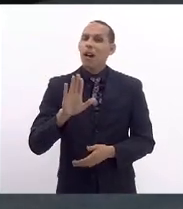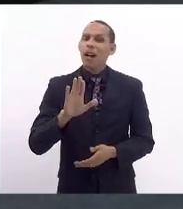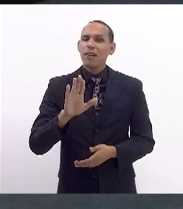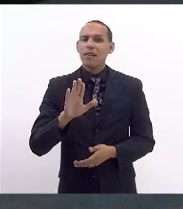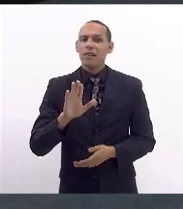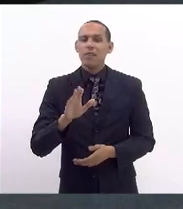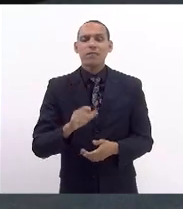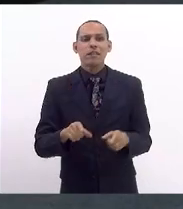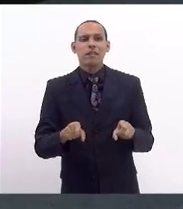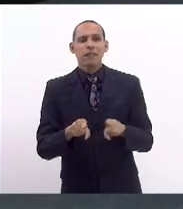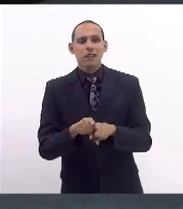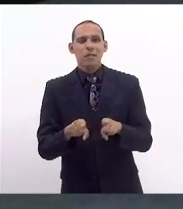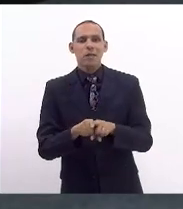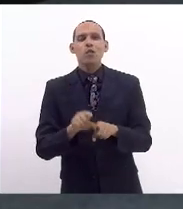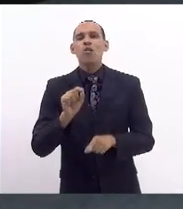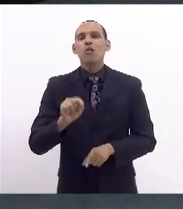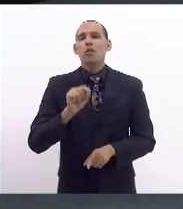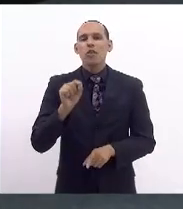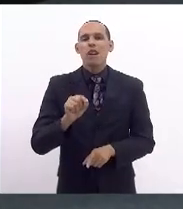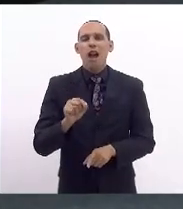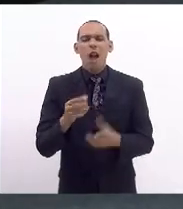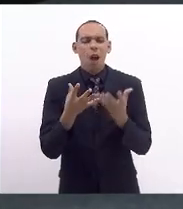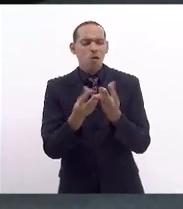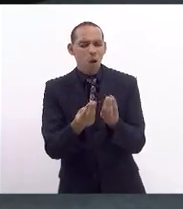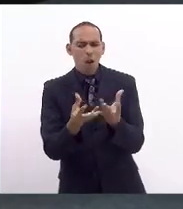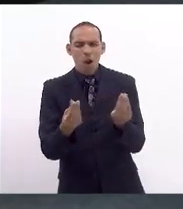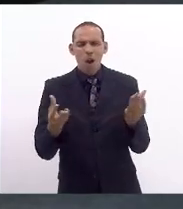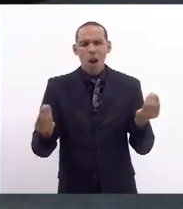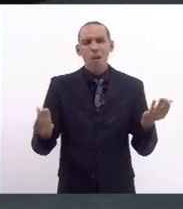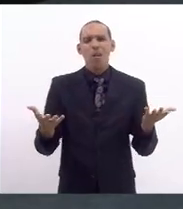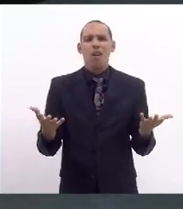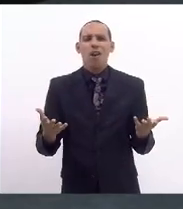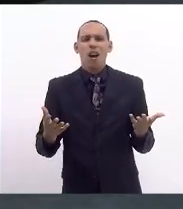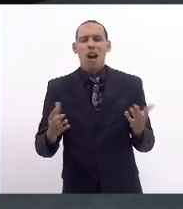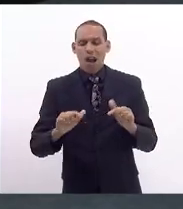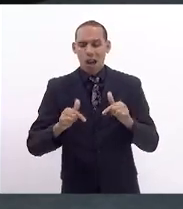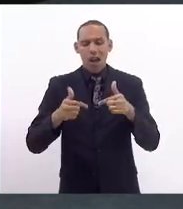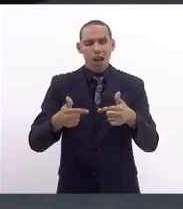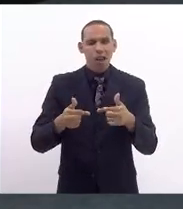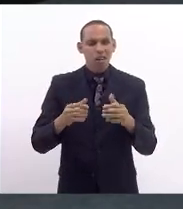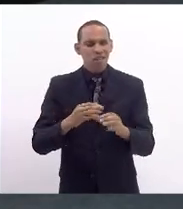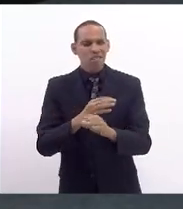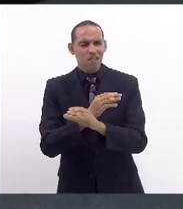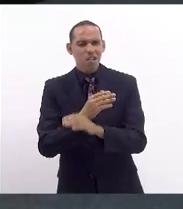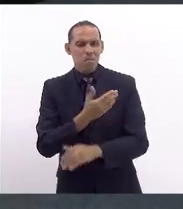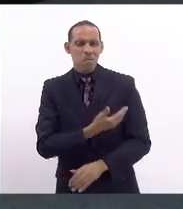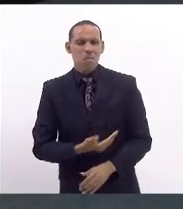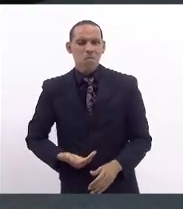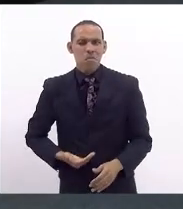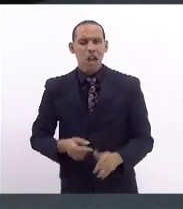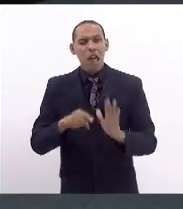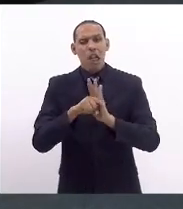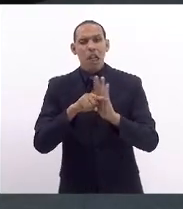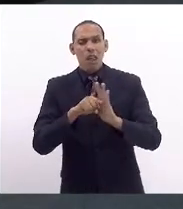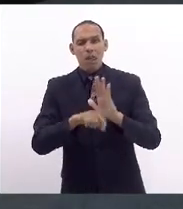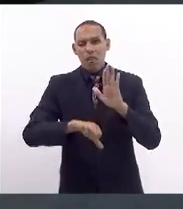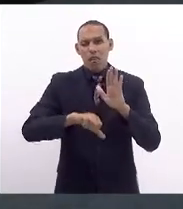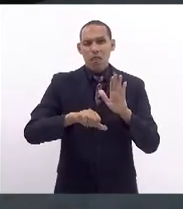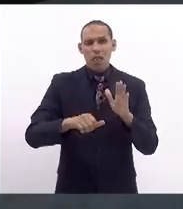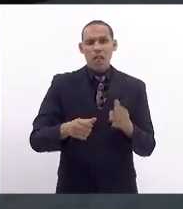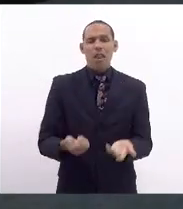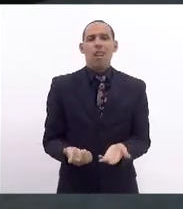muito longe da ínsua da enxurradas de ações civis públicas que não querem analisar a legalidade